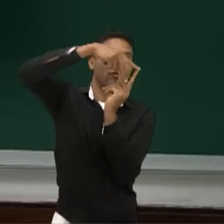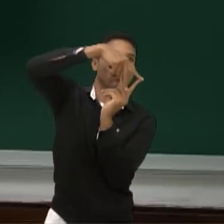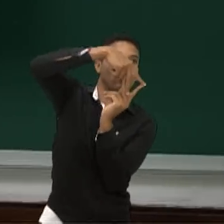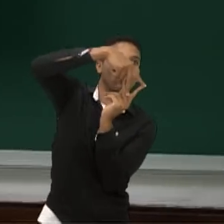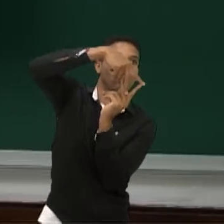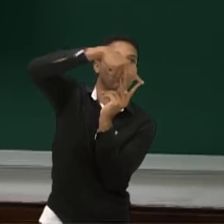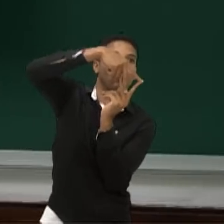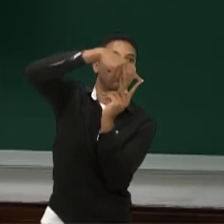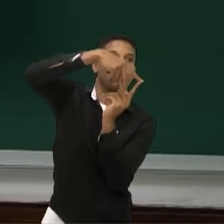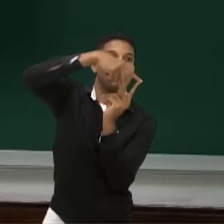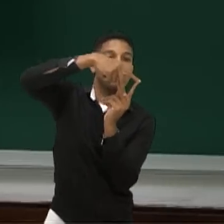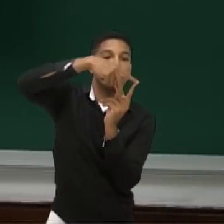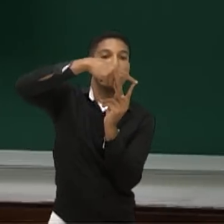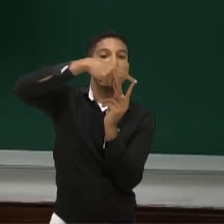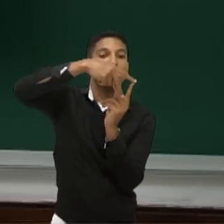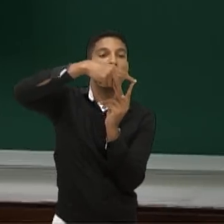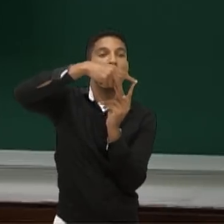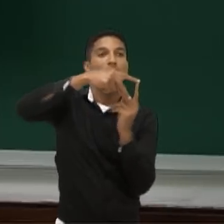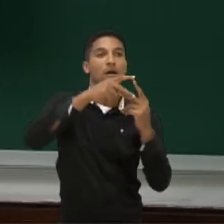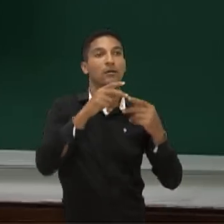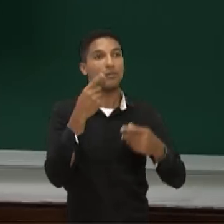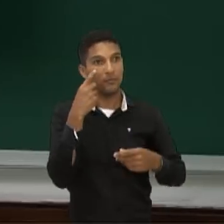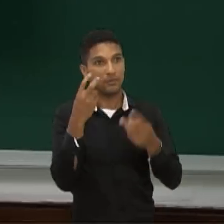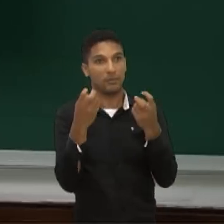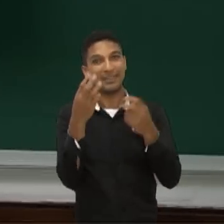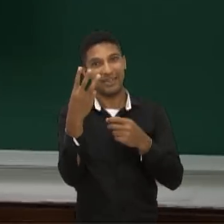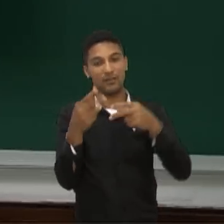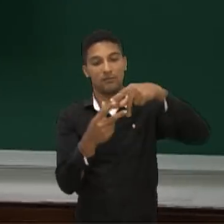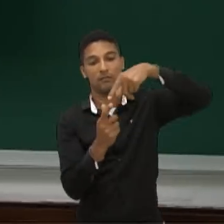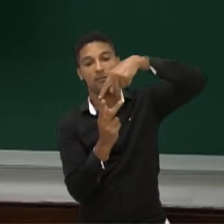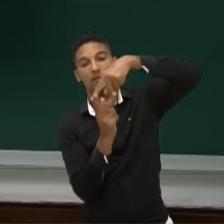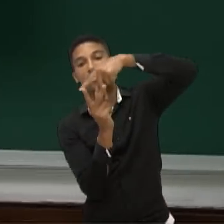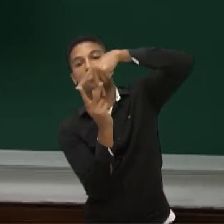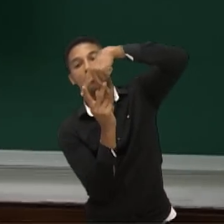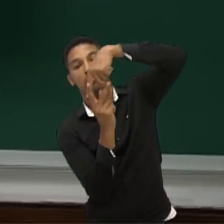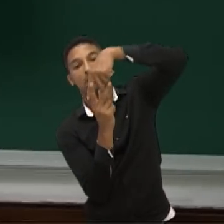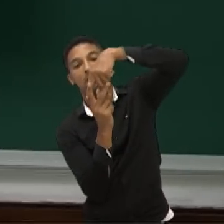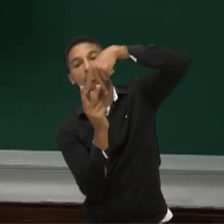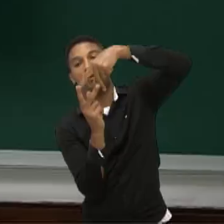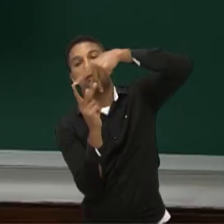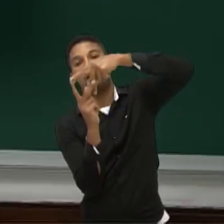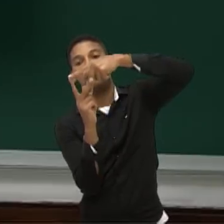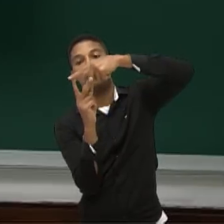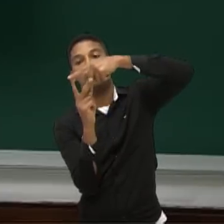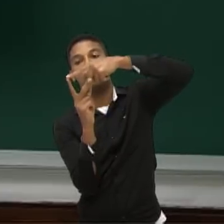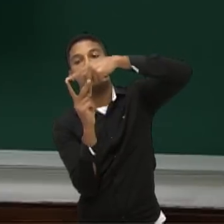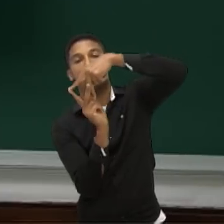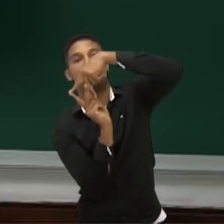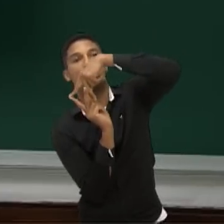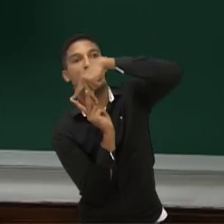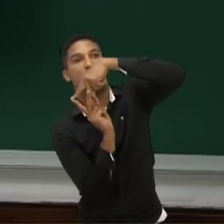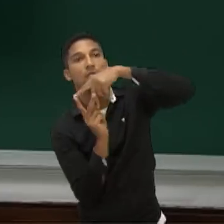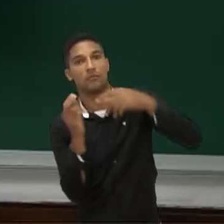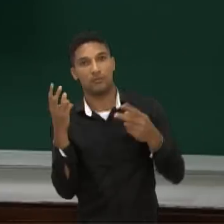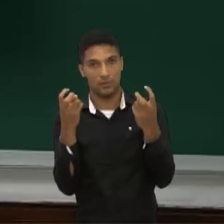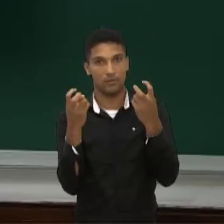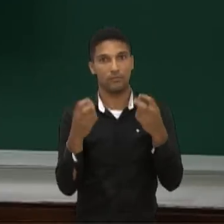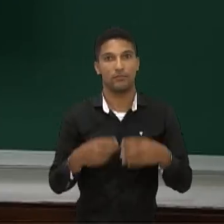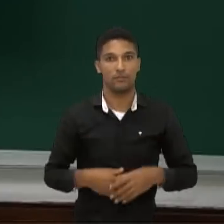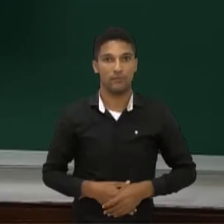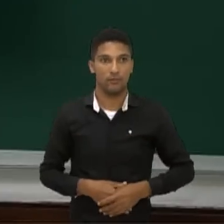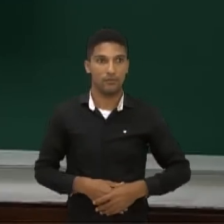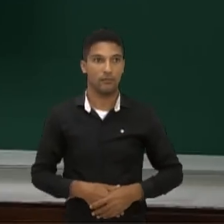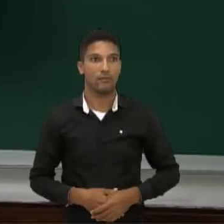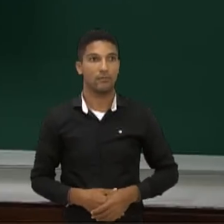polígonos, eles podem ser decompostos, sim, em triângulos, tá? Então, vocês lembram da dobradura que nós